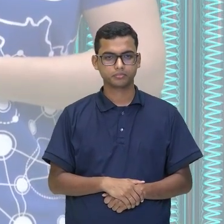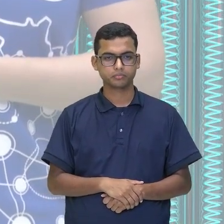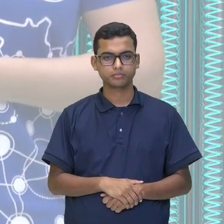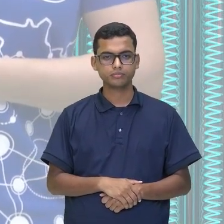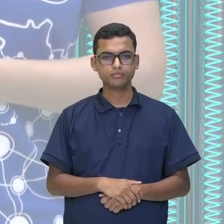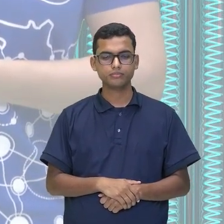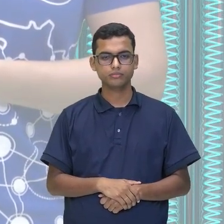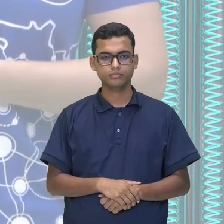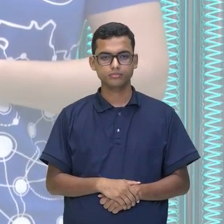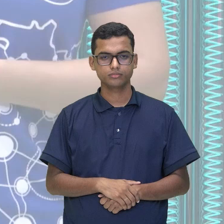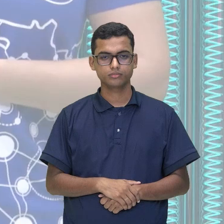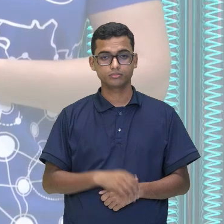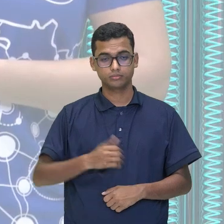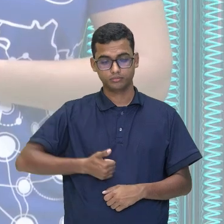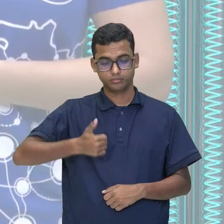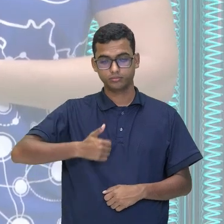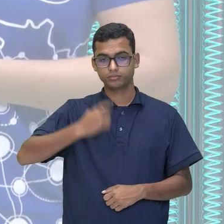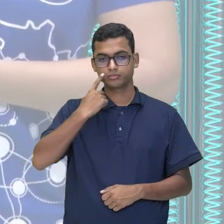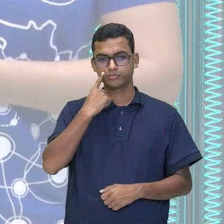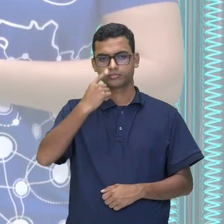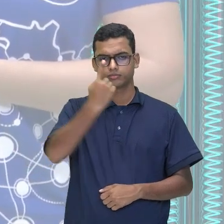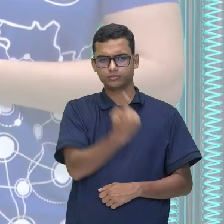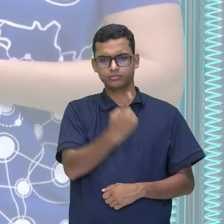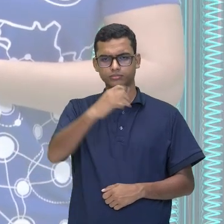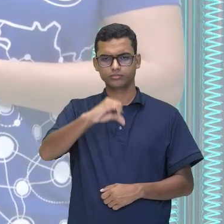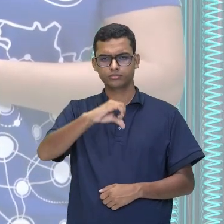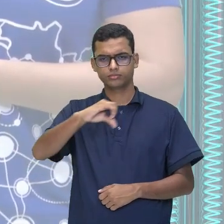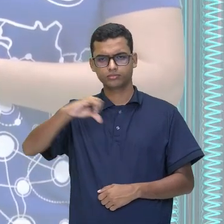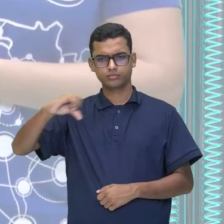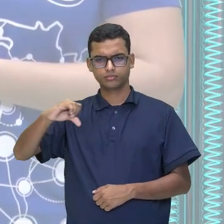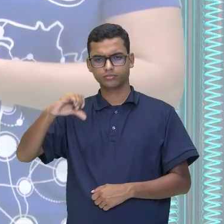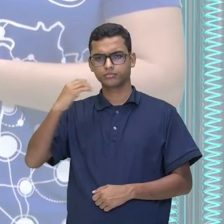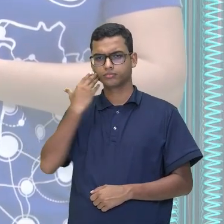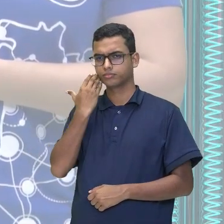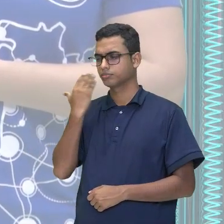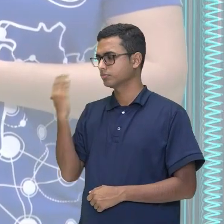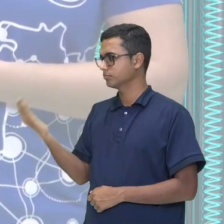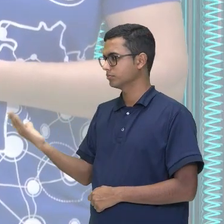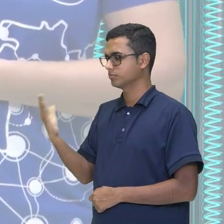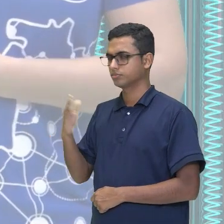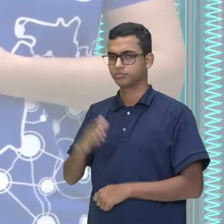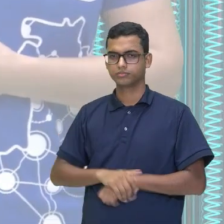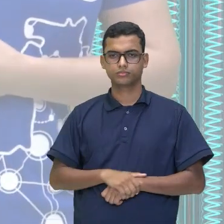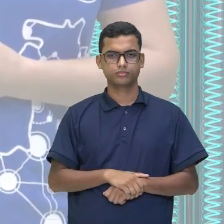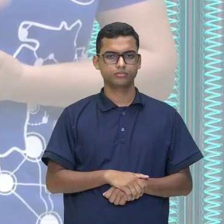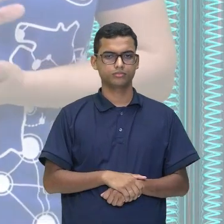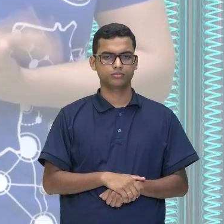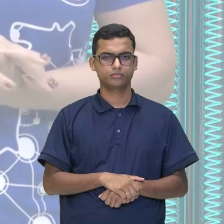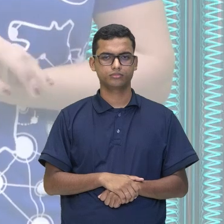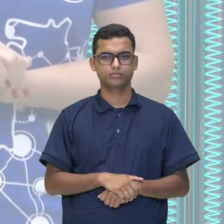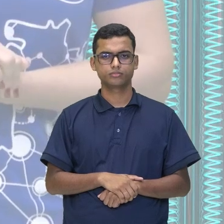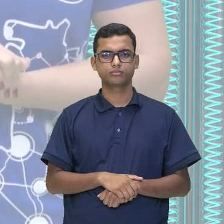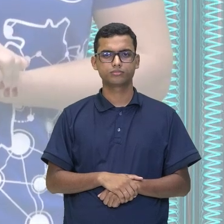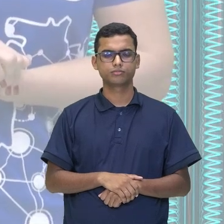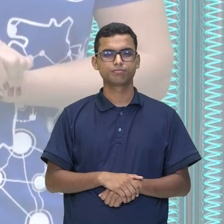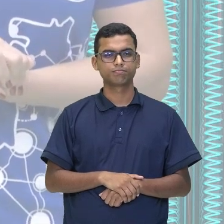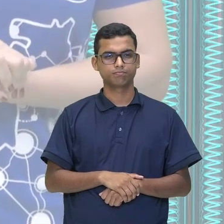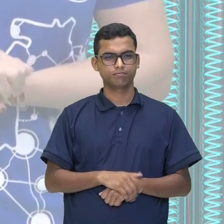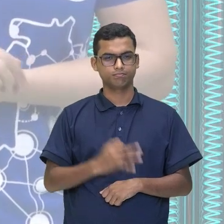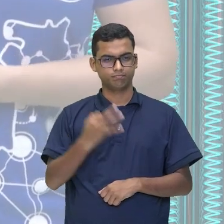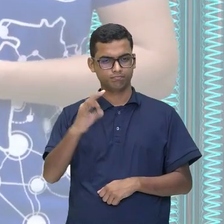19, 19 e 99, 99. Leia os decimais